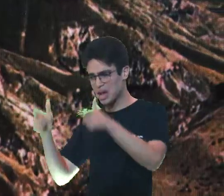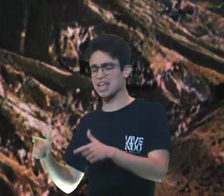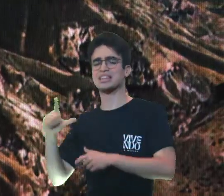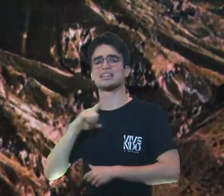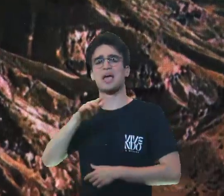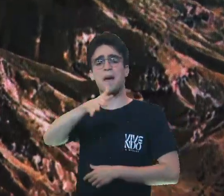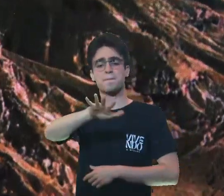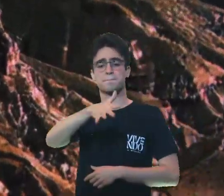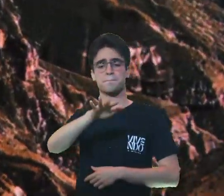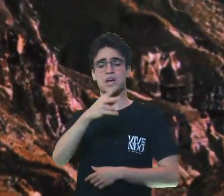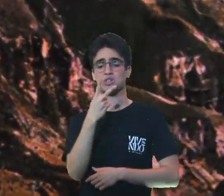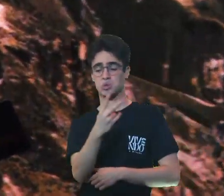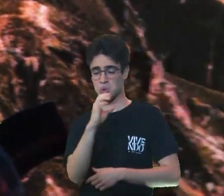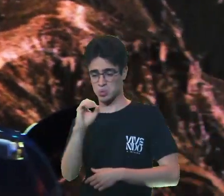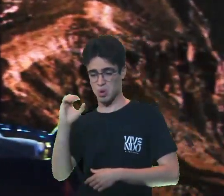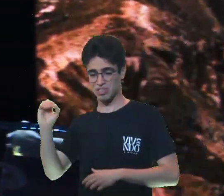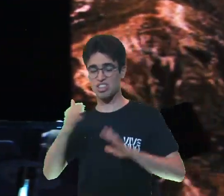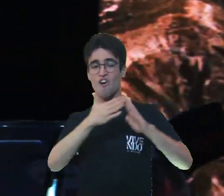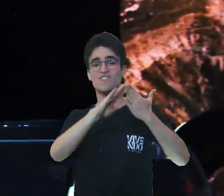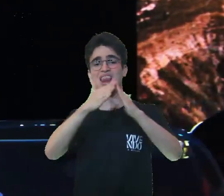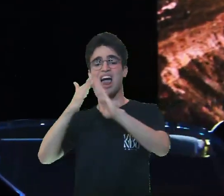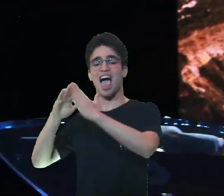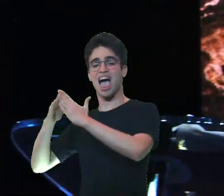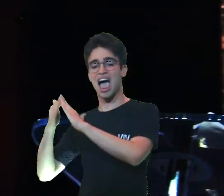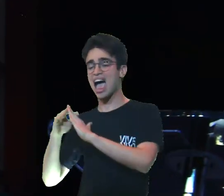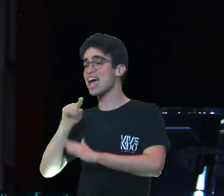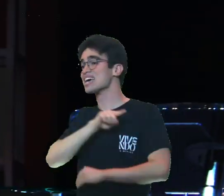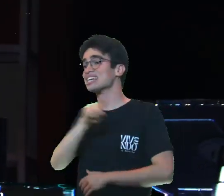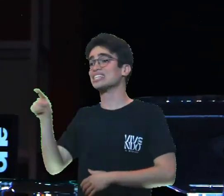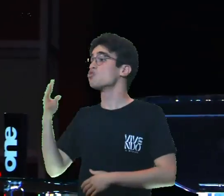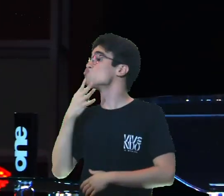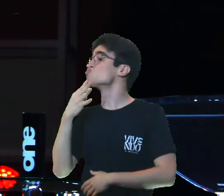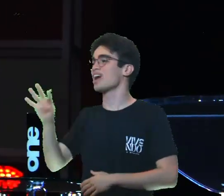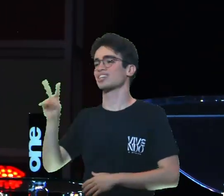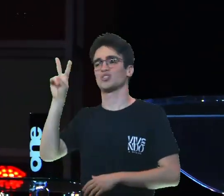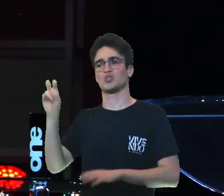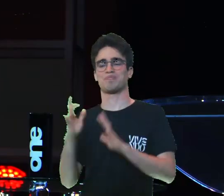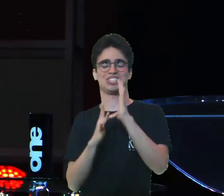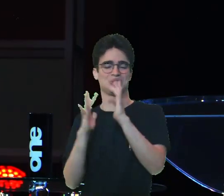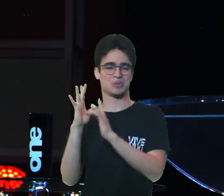quase 200 vilas que nunca ouviram falar de Jesus.